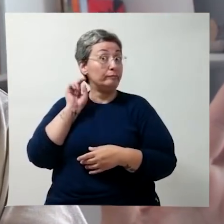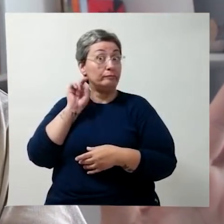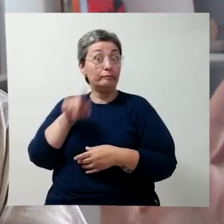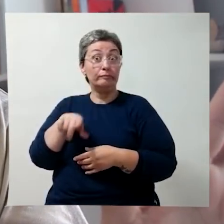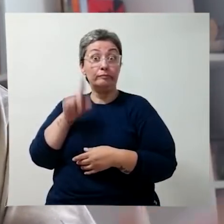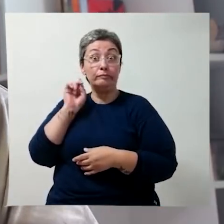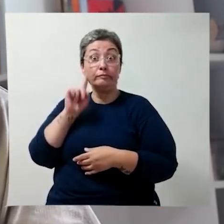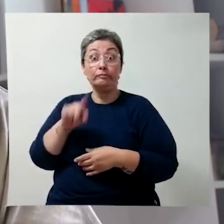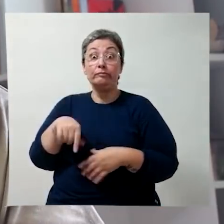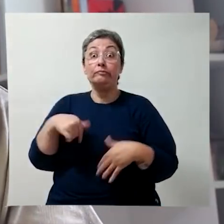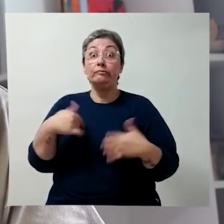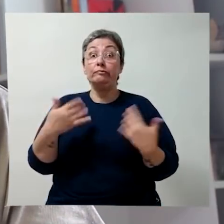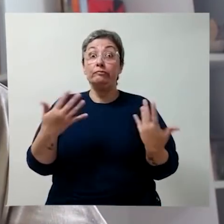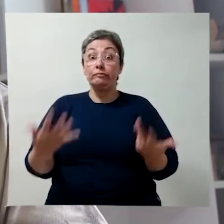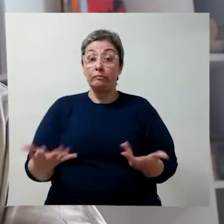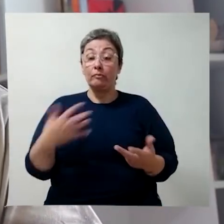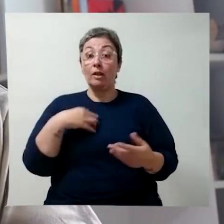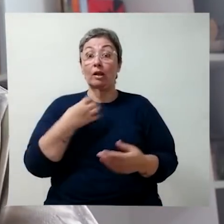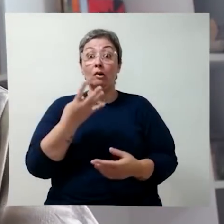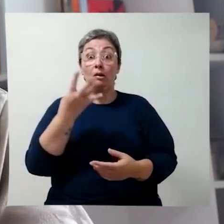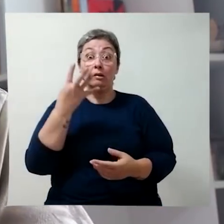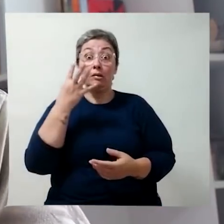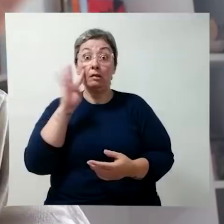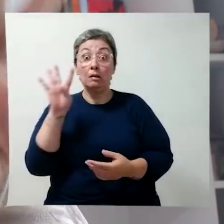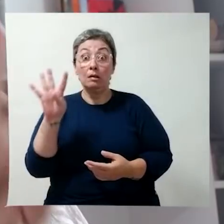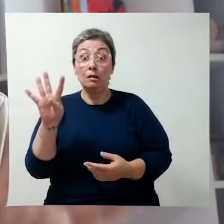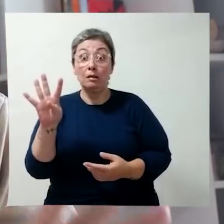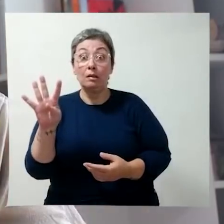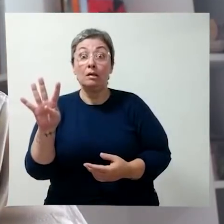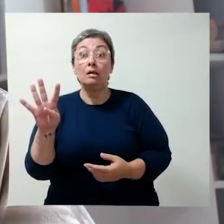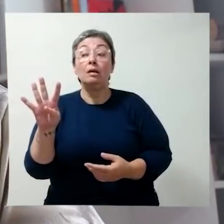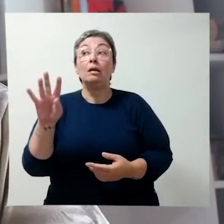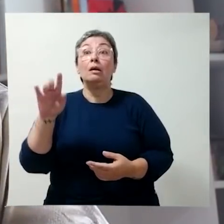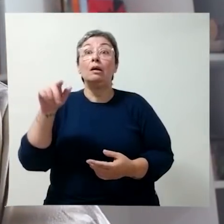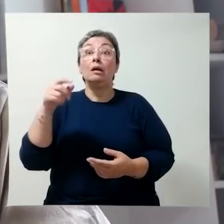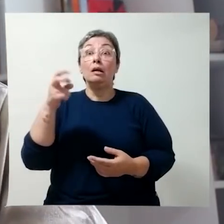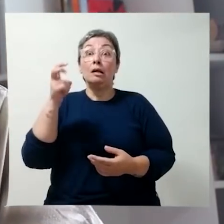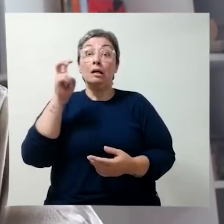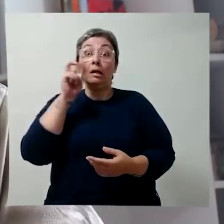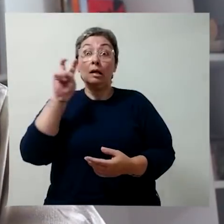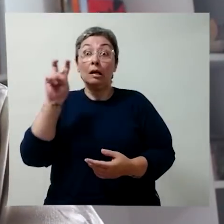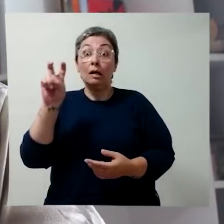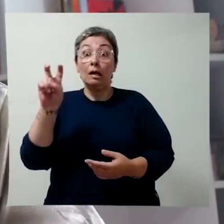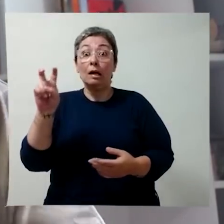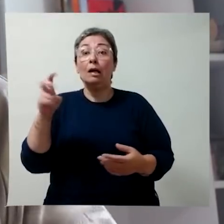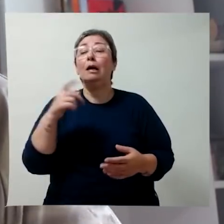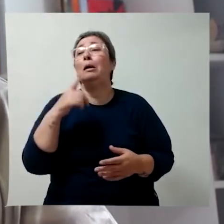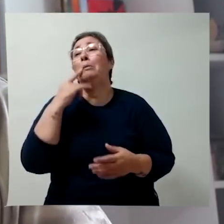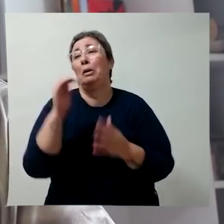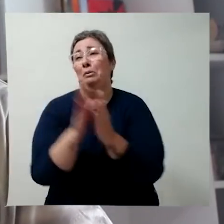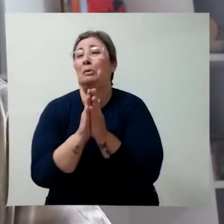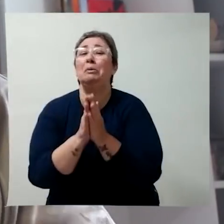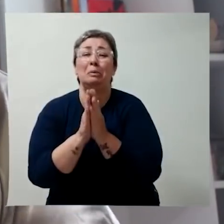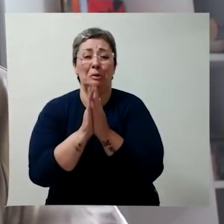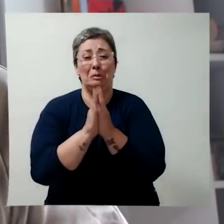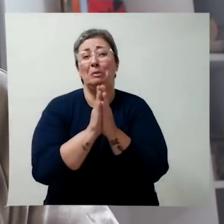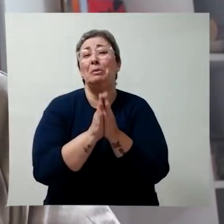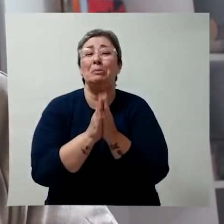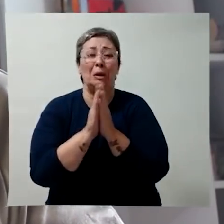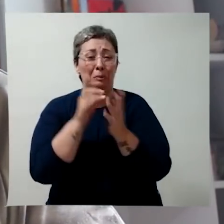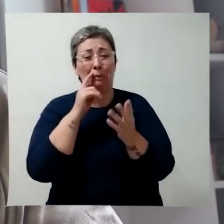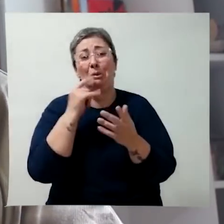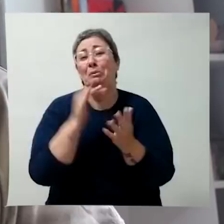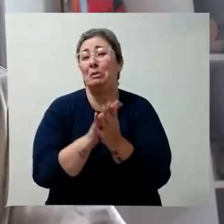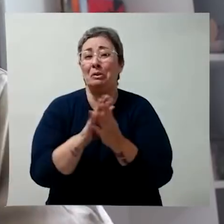nada. Nisso, passou o 4º dia. Quando chegou o 5º dia, Jaciara foi falar com o pai de novo. Pai, já são